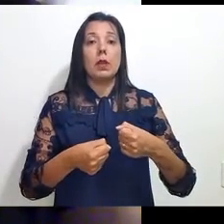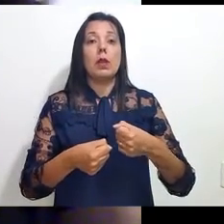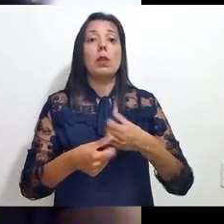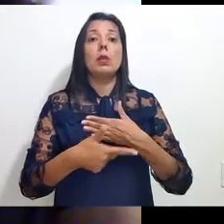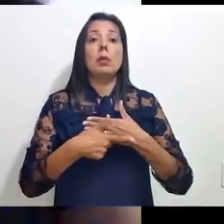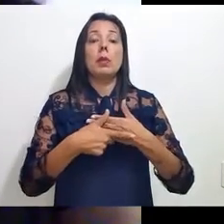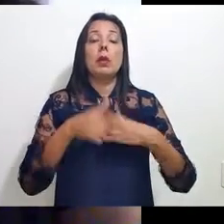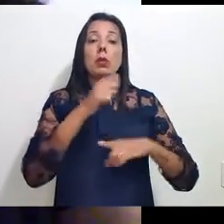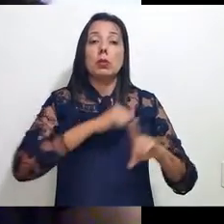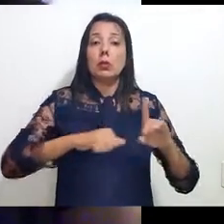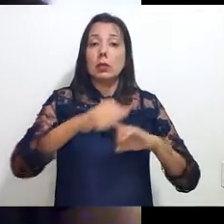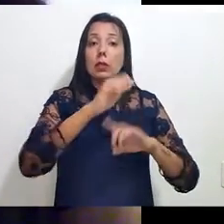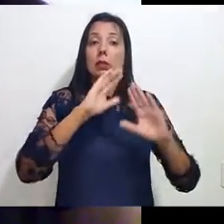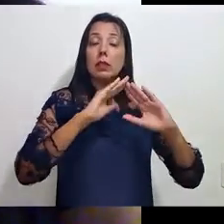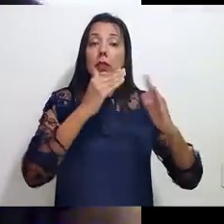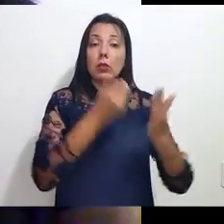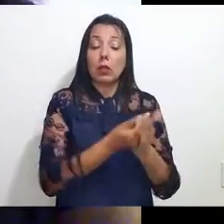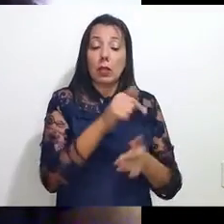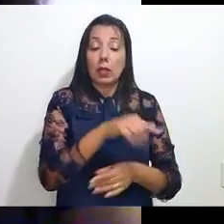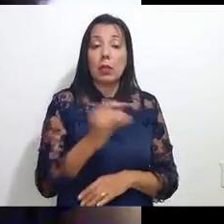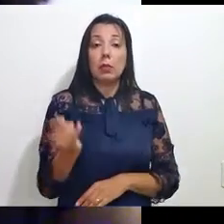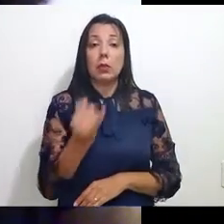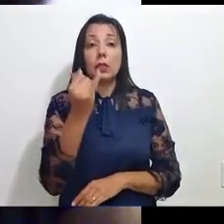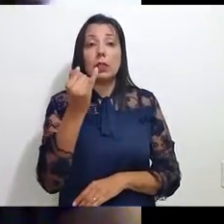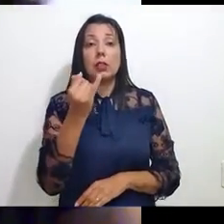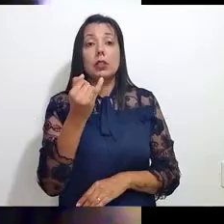estudante é papel da escola